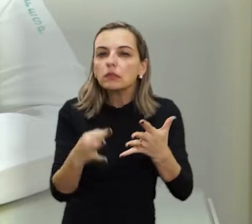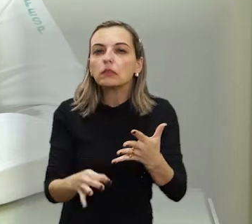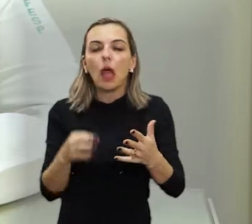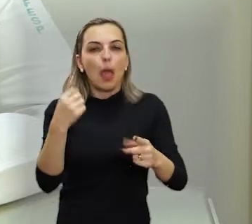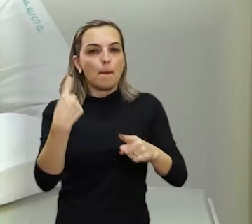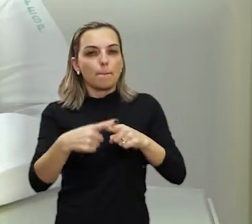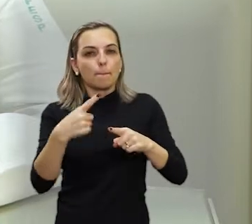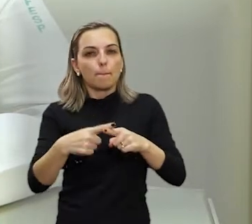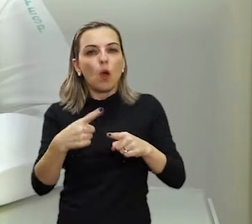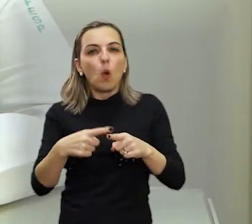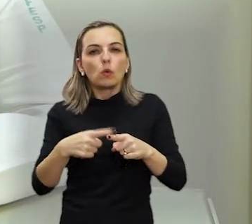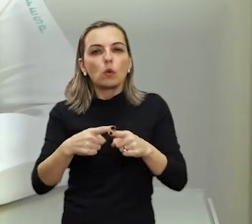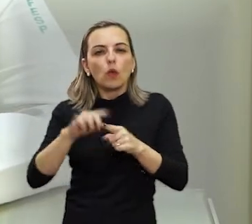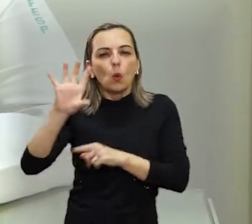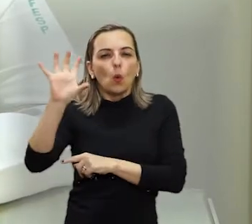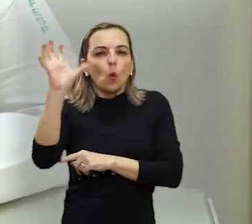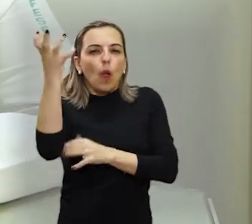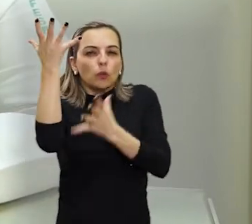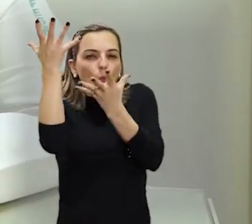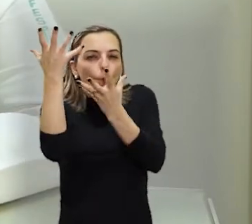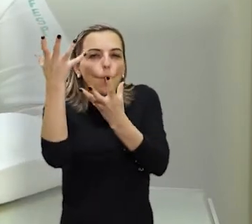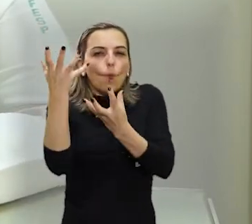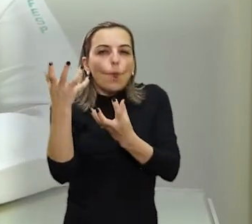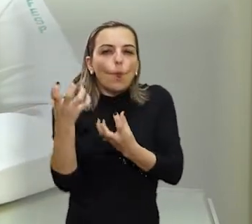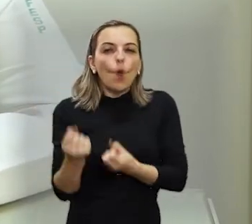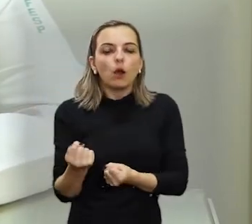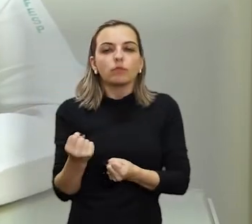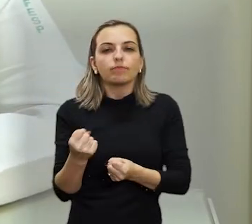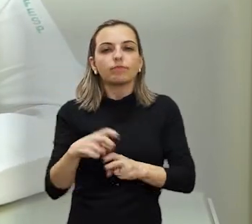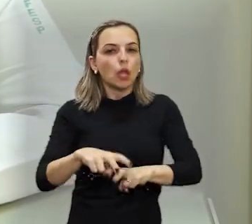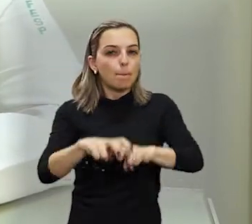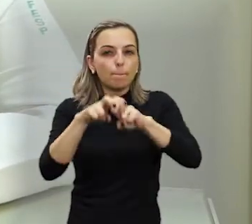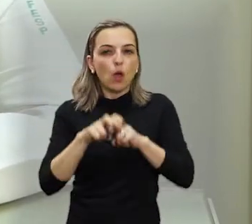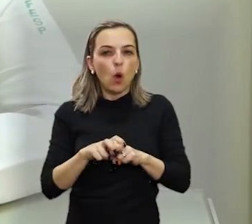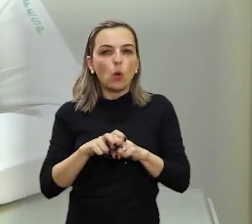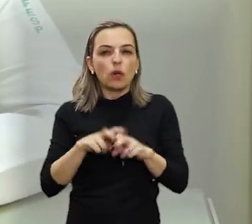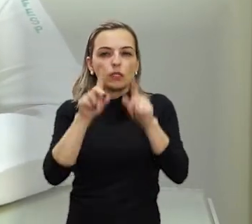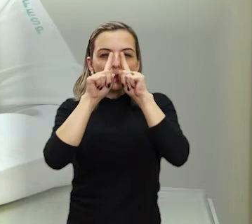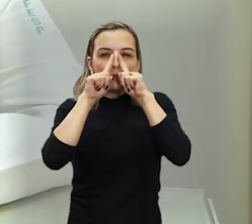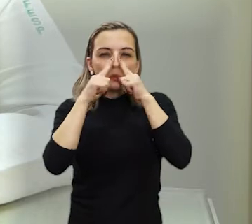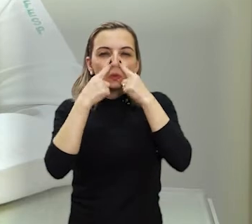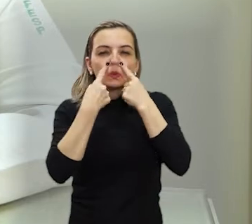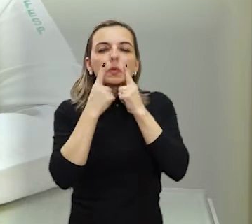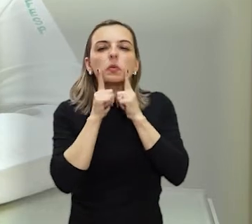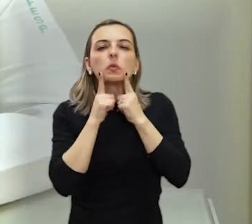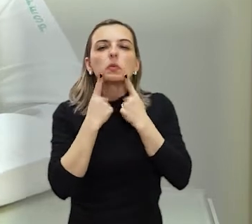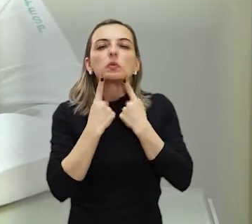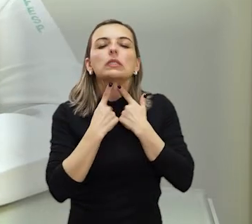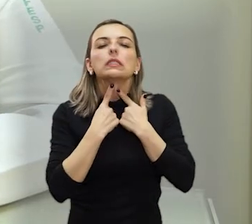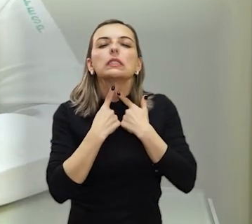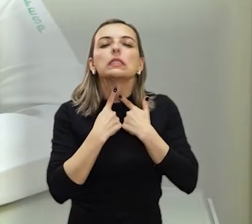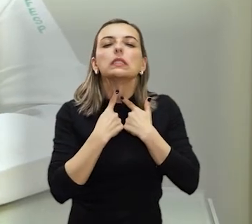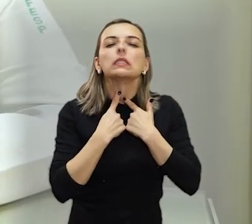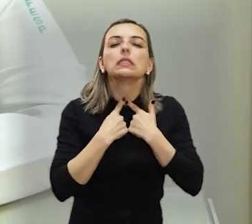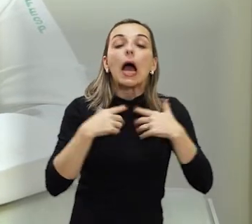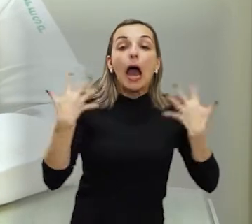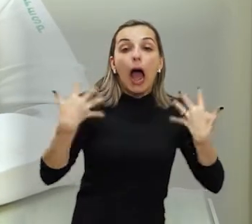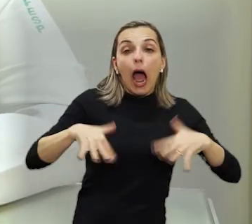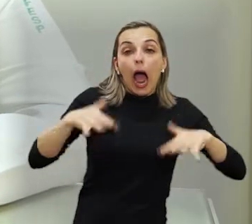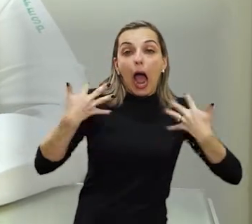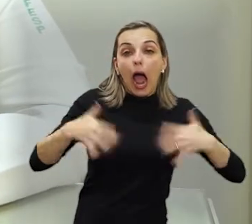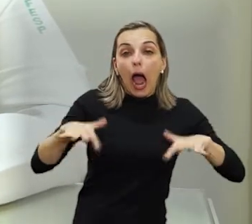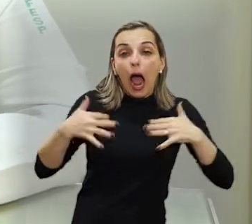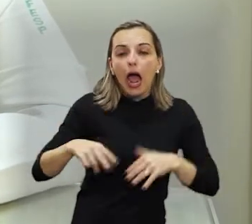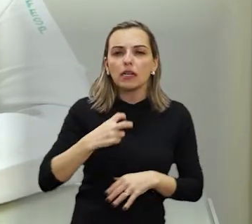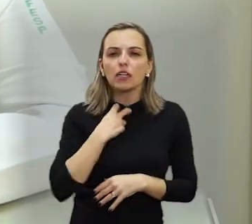que acontece. As vias aéreas inferiores, médias inferiores, podem dar realmente traqueite,